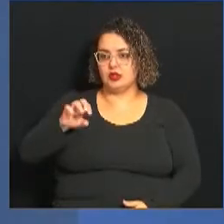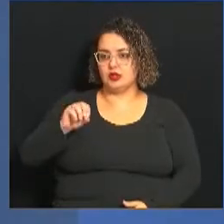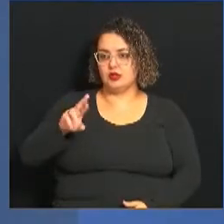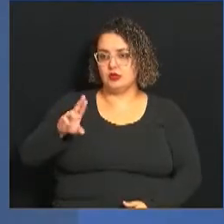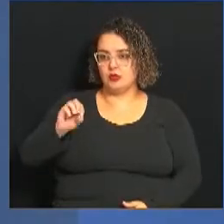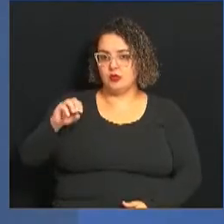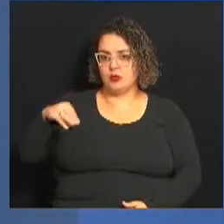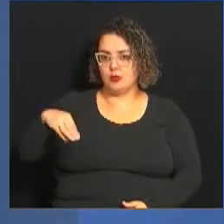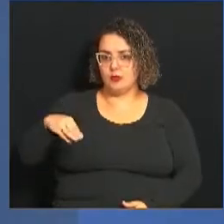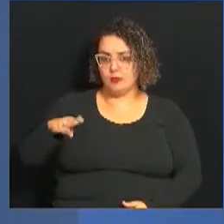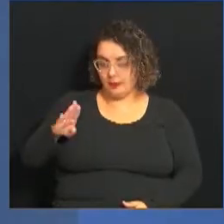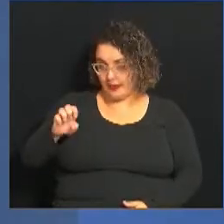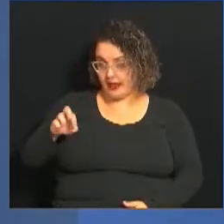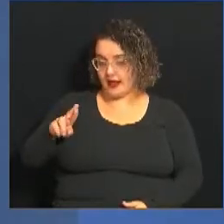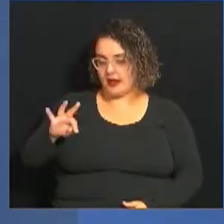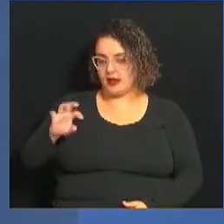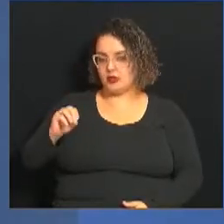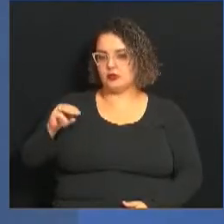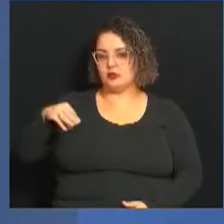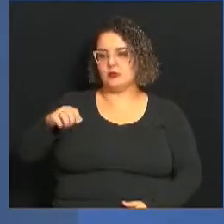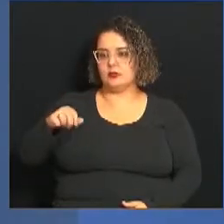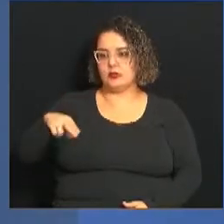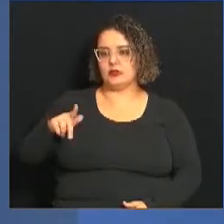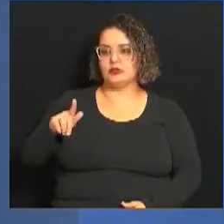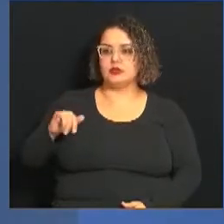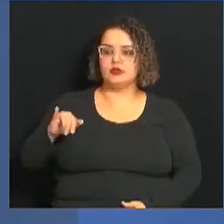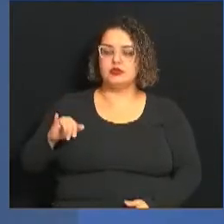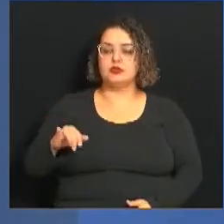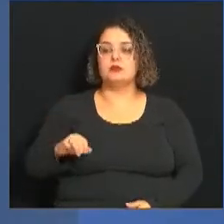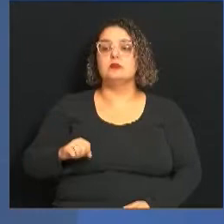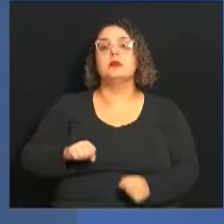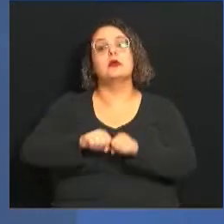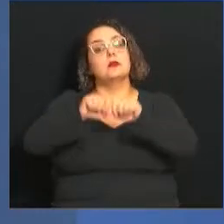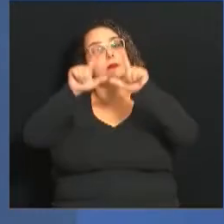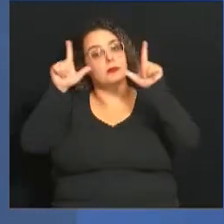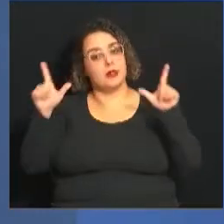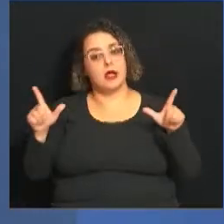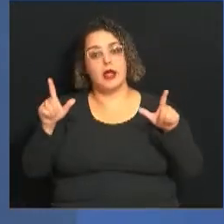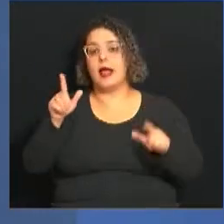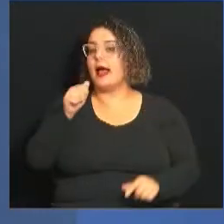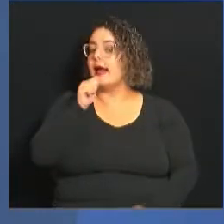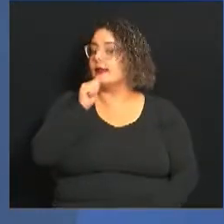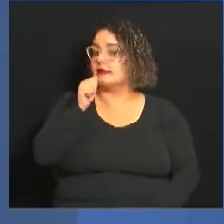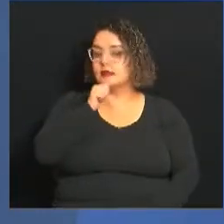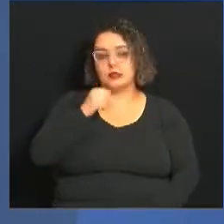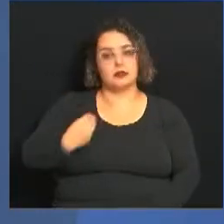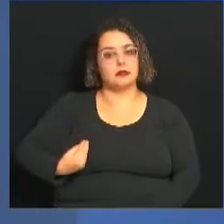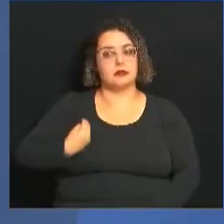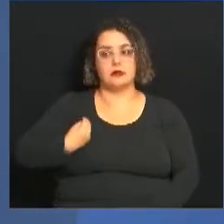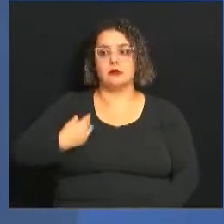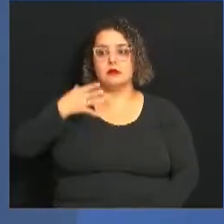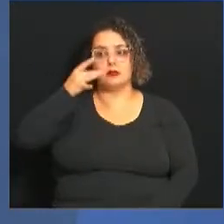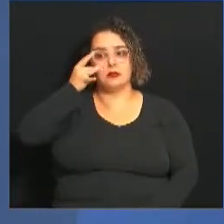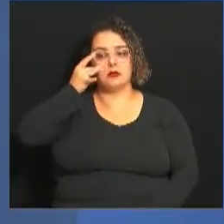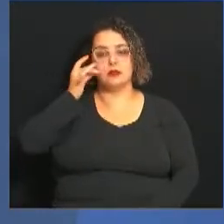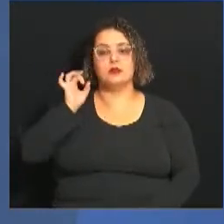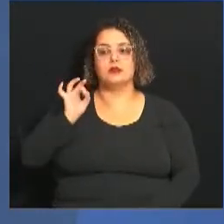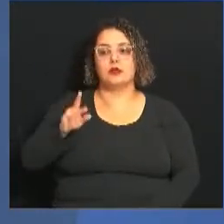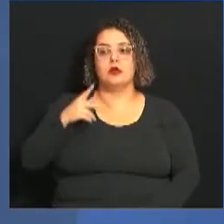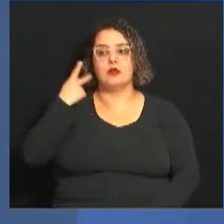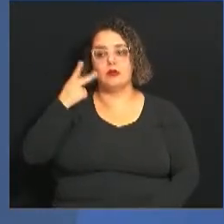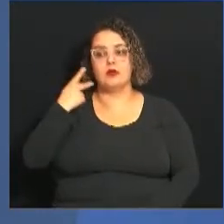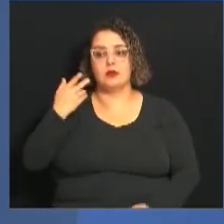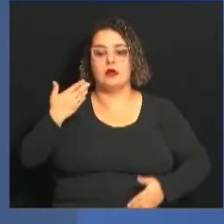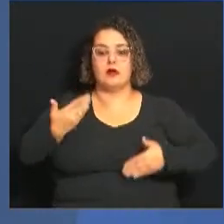reuniões aconteçam ainda no período matutino, sem a presença do público, apenas com vereadores e